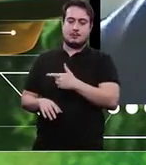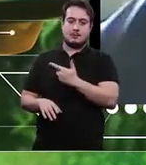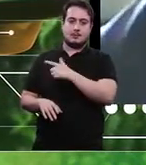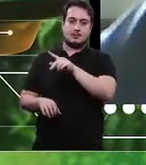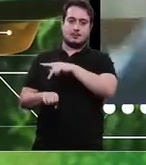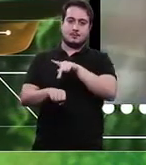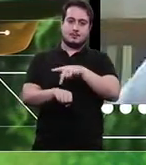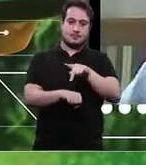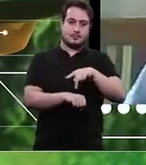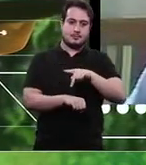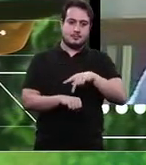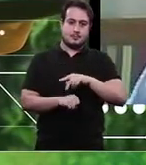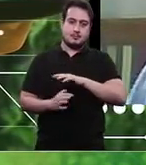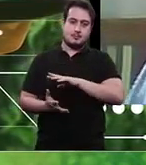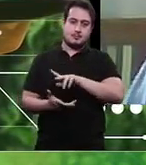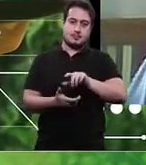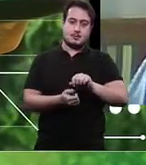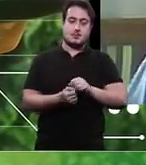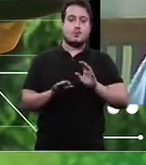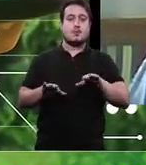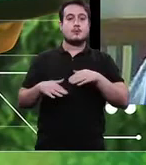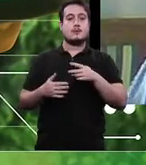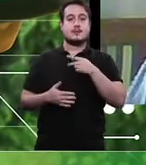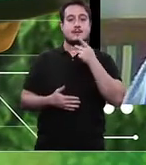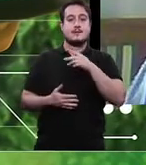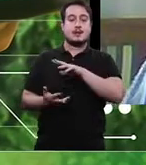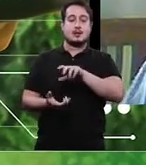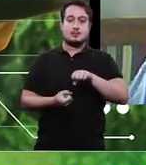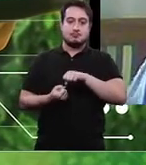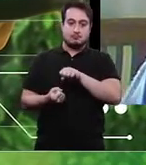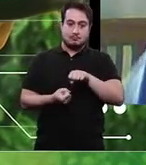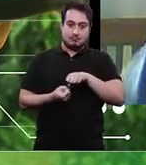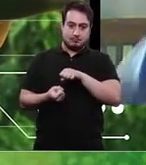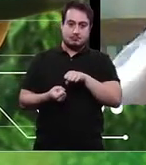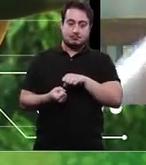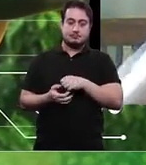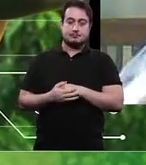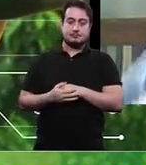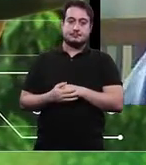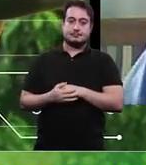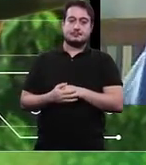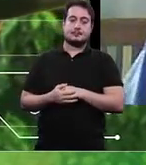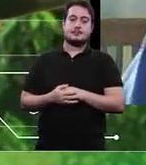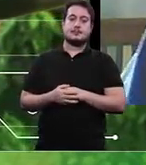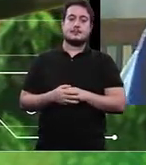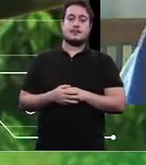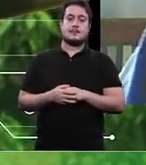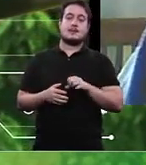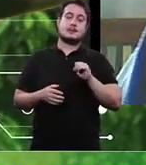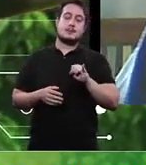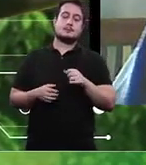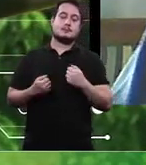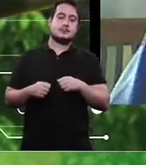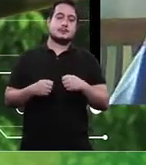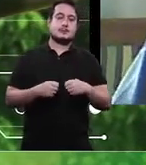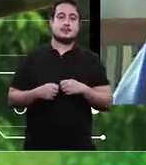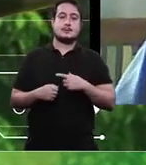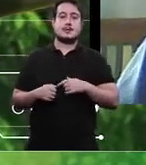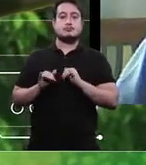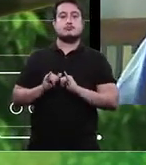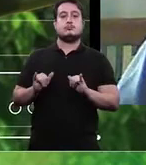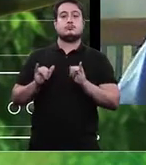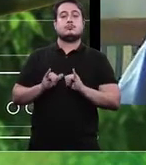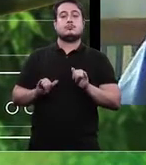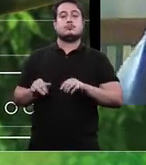outro país no mundo quando você vai discutir sustentabilidade na produção, né? A gente precisa que essas